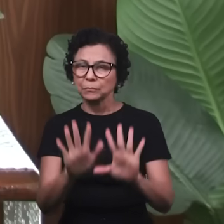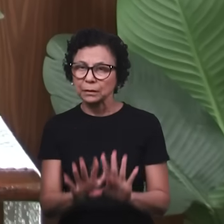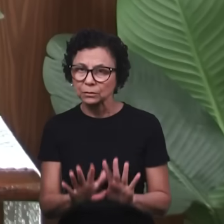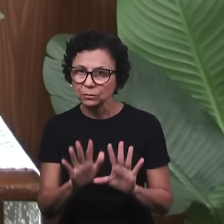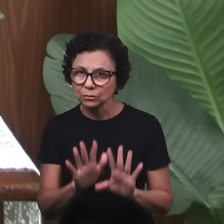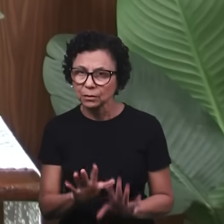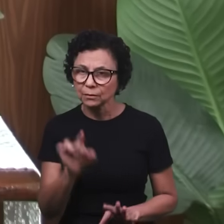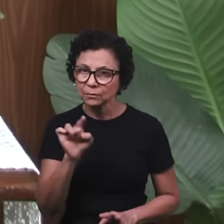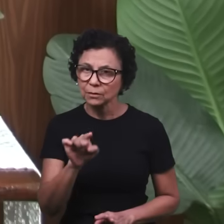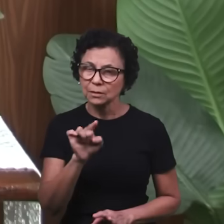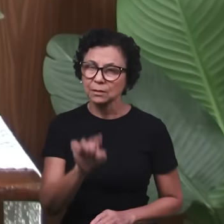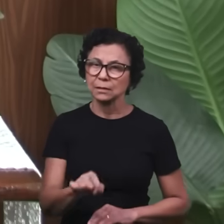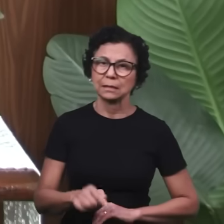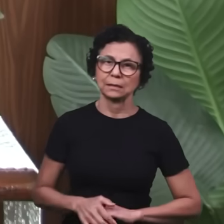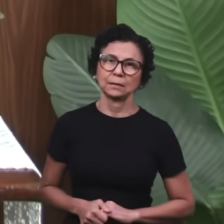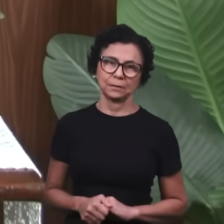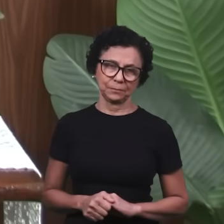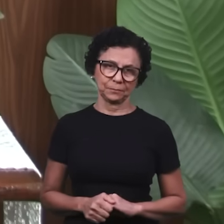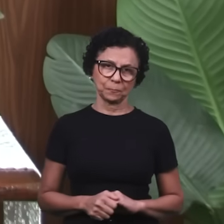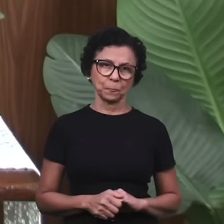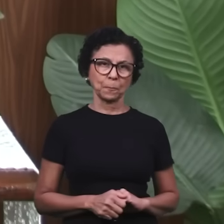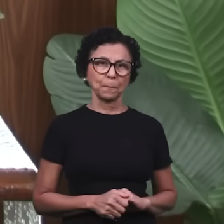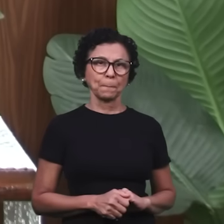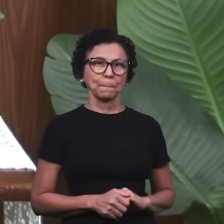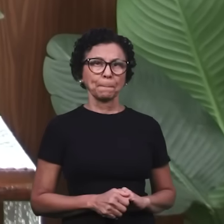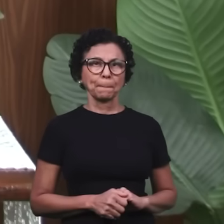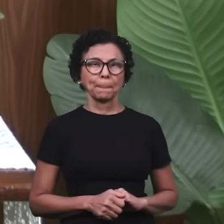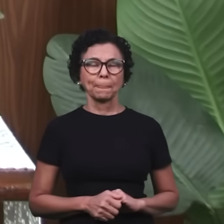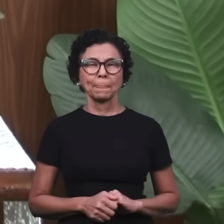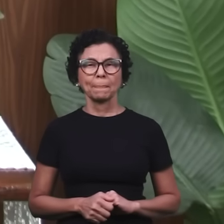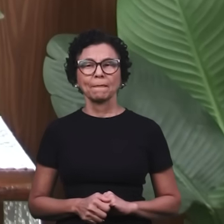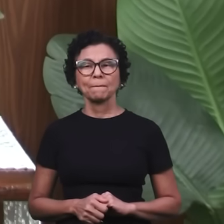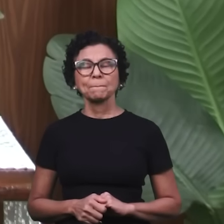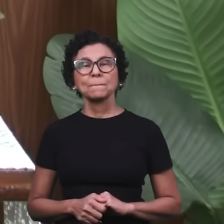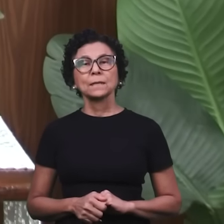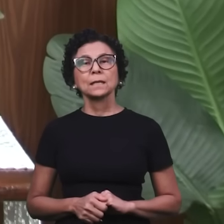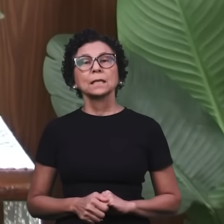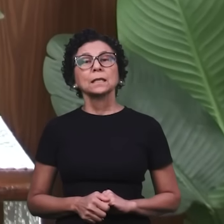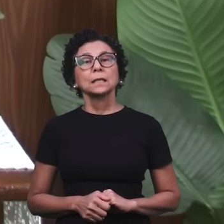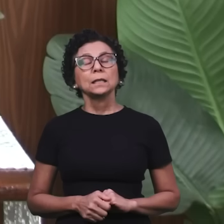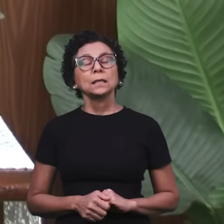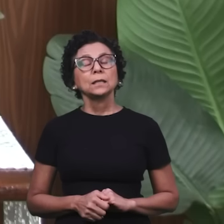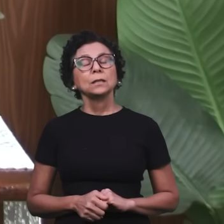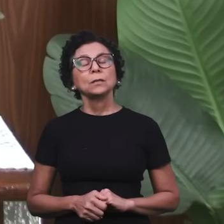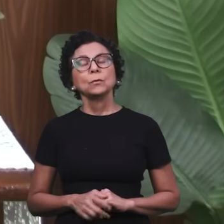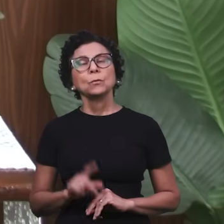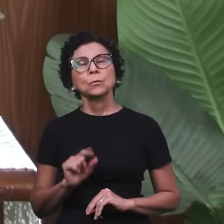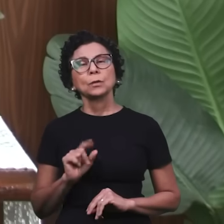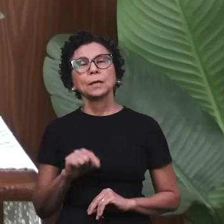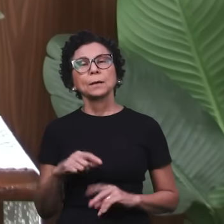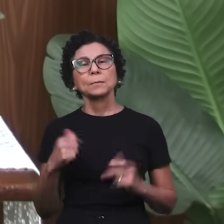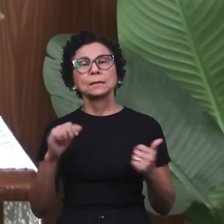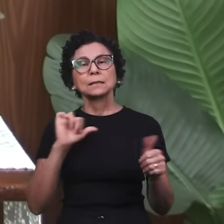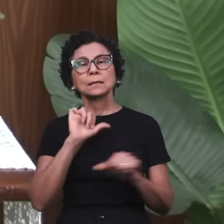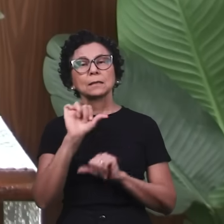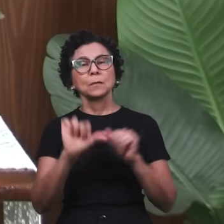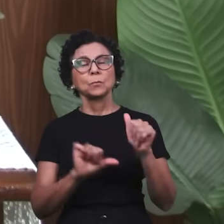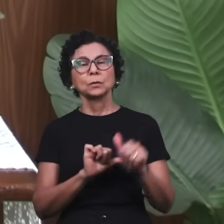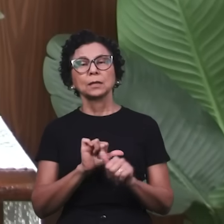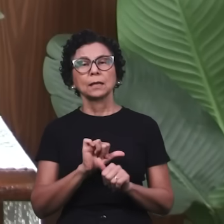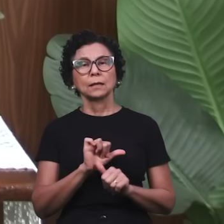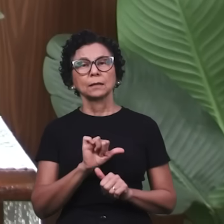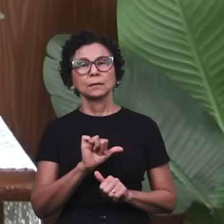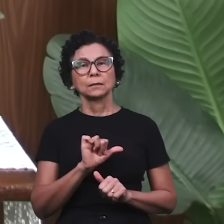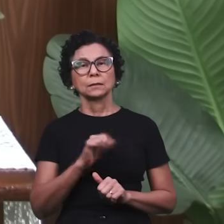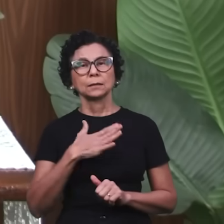Senhor ele começa a mostrar o que aconteceu, que é o que precisa acontecer na minha vida e na vida das irmãs que